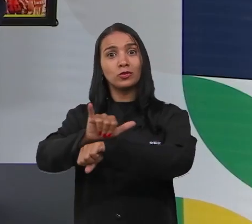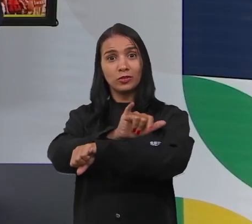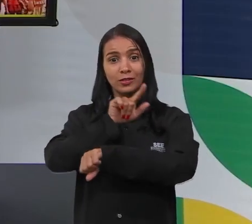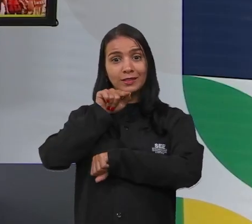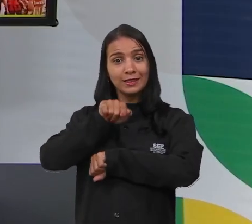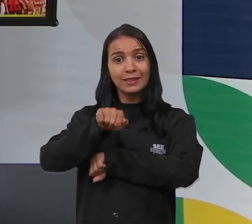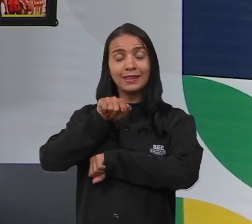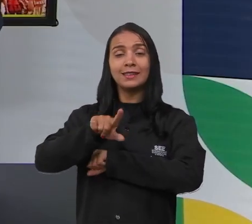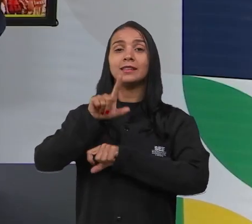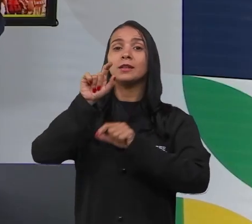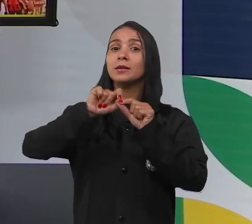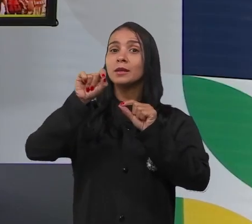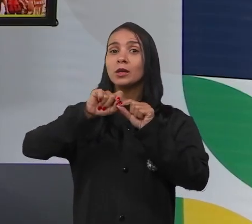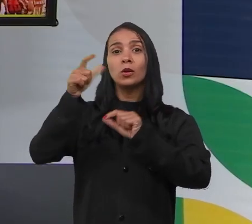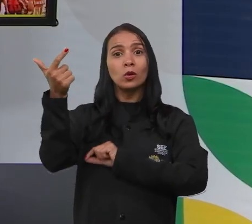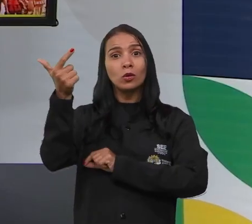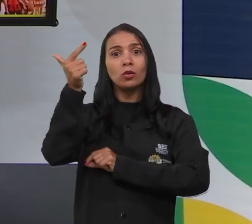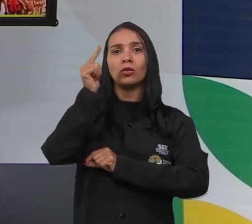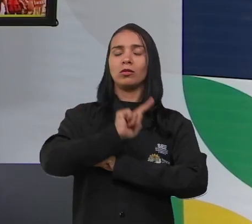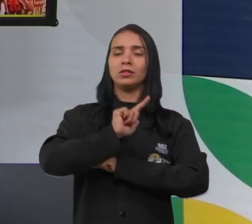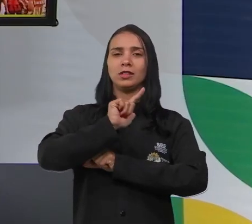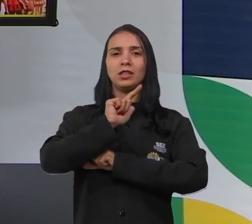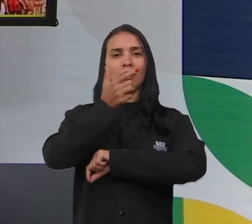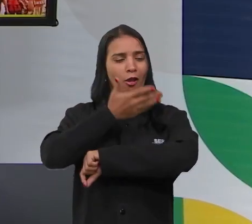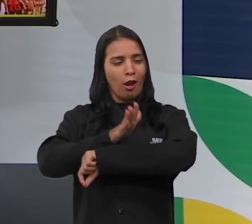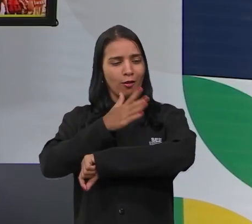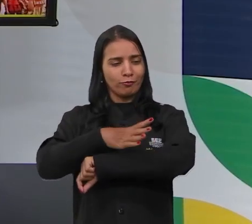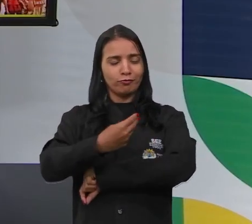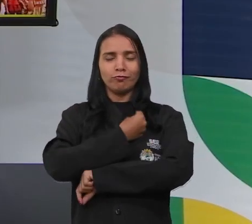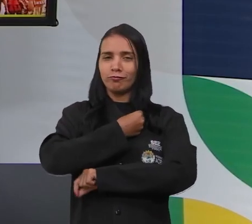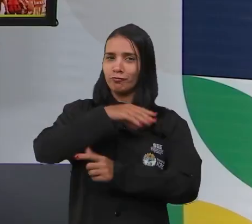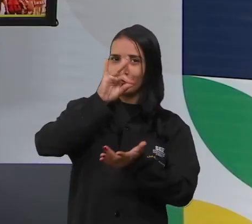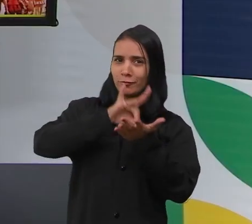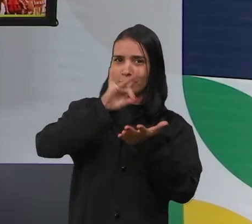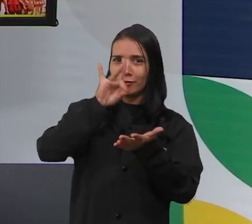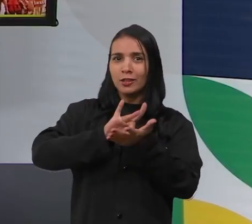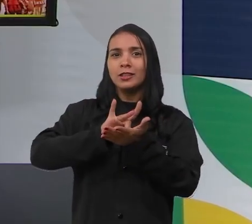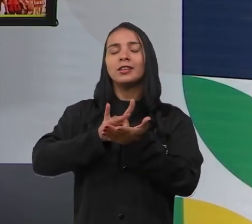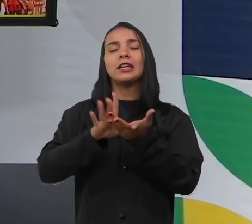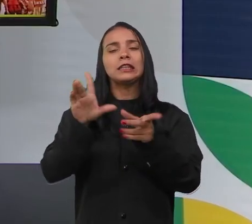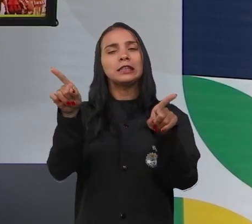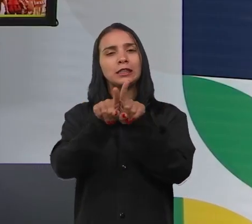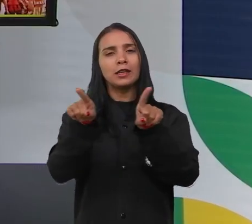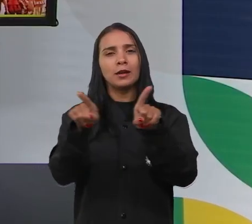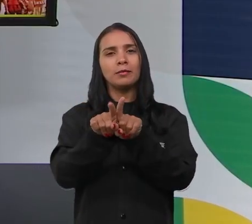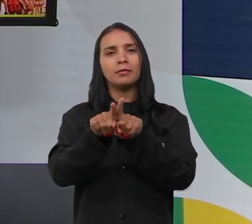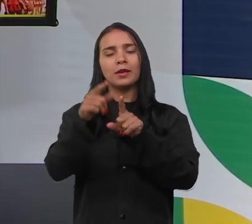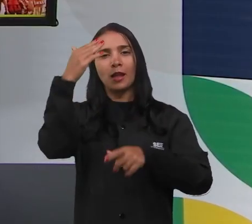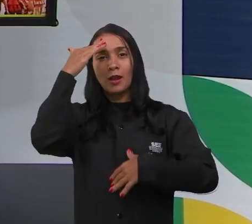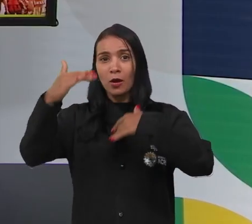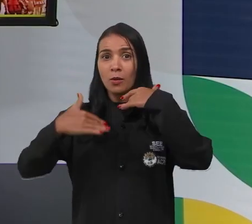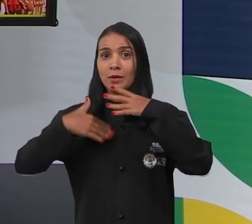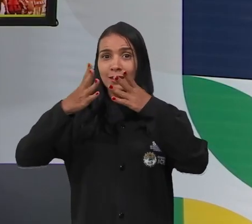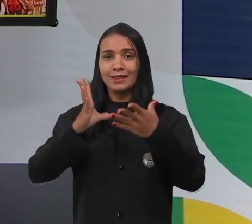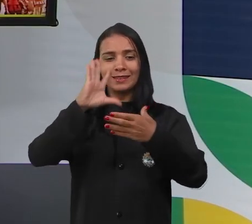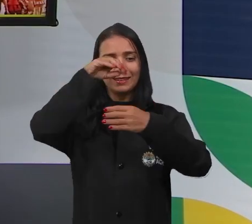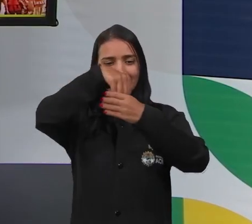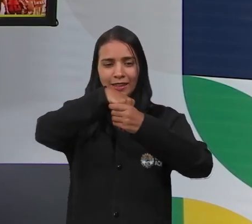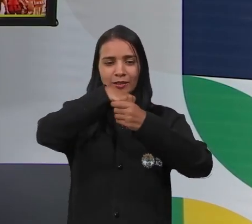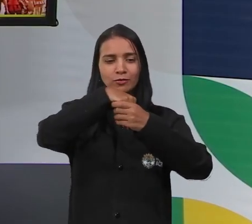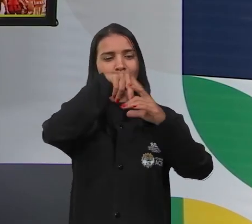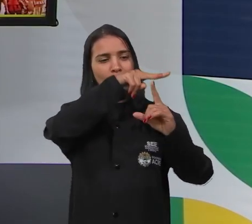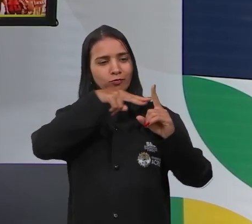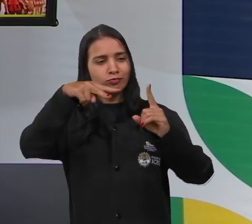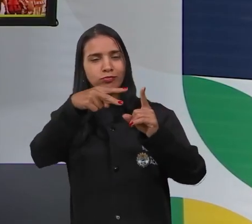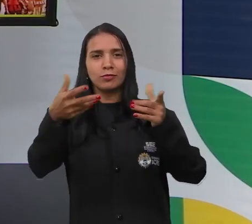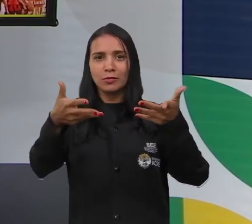possível executar e vivenciar as práticas corporais dentro dessa concepção de inclusão que